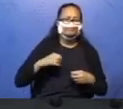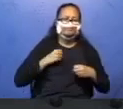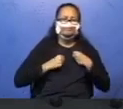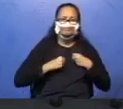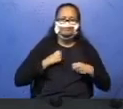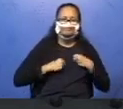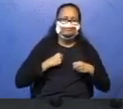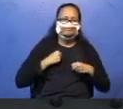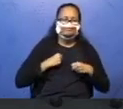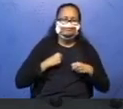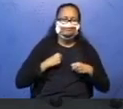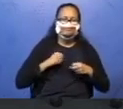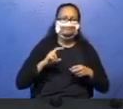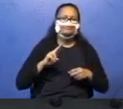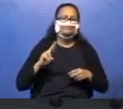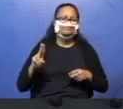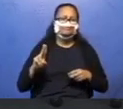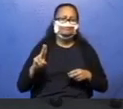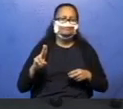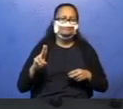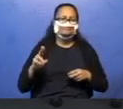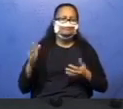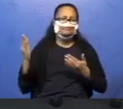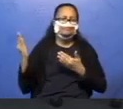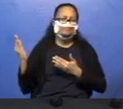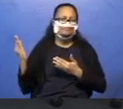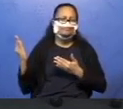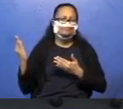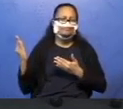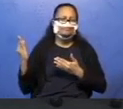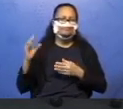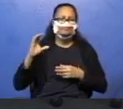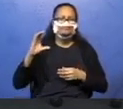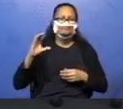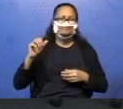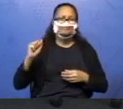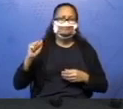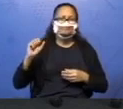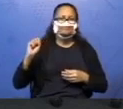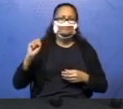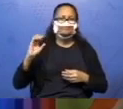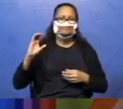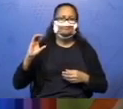Cascão. Então, registra aí. Opa!